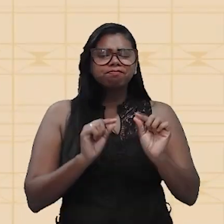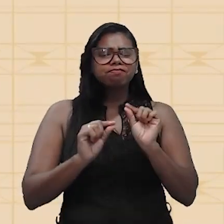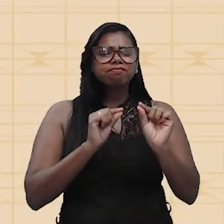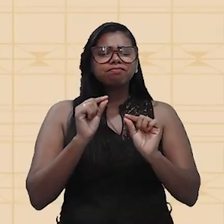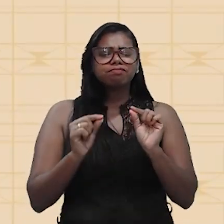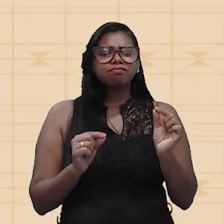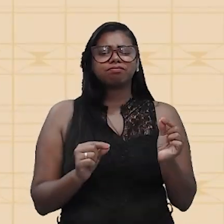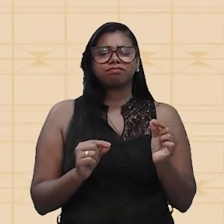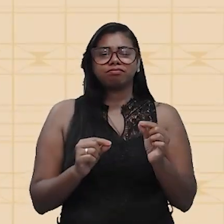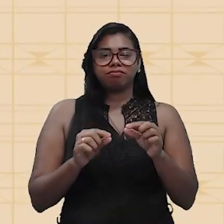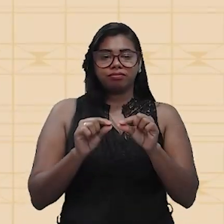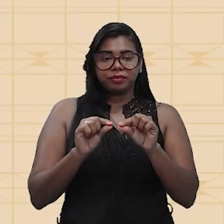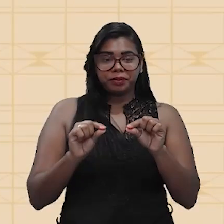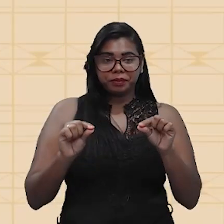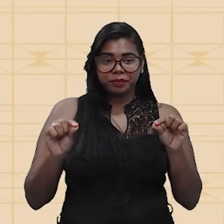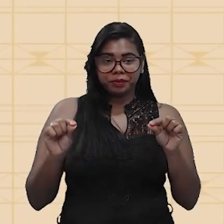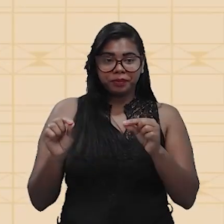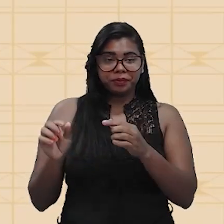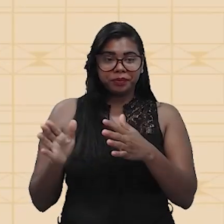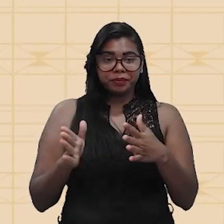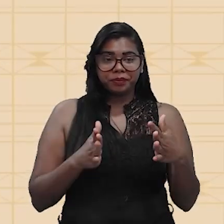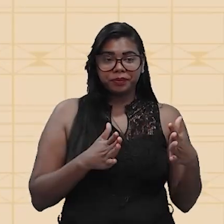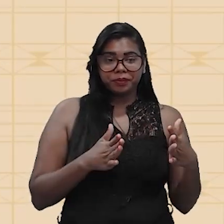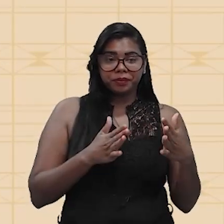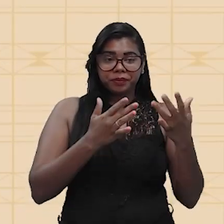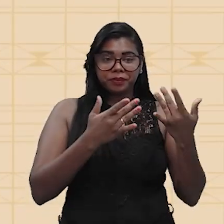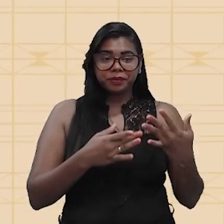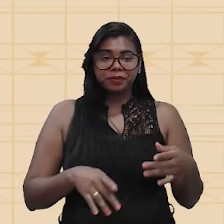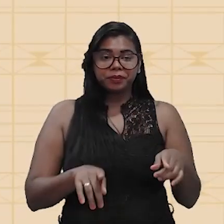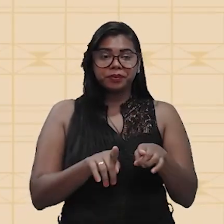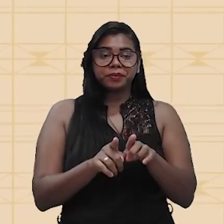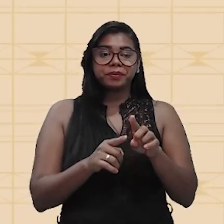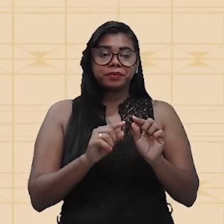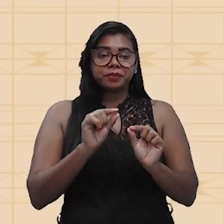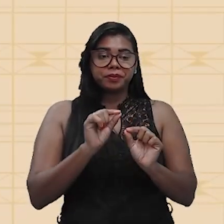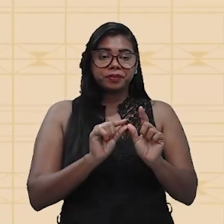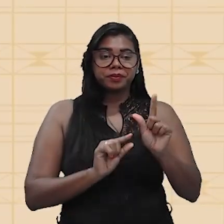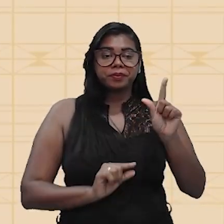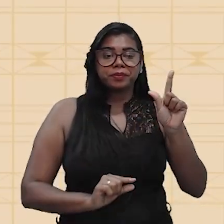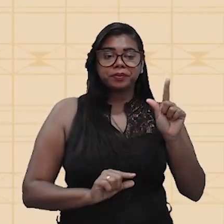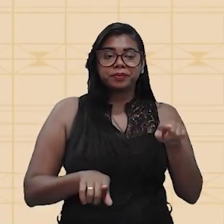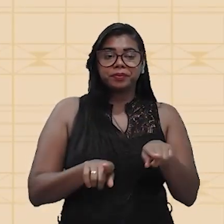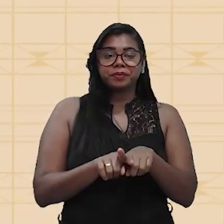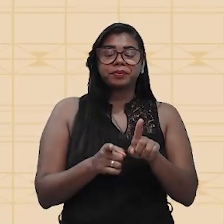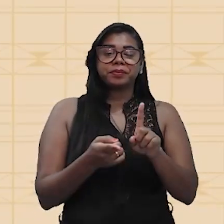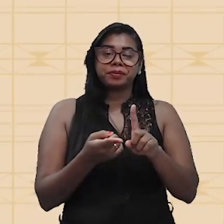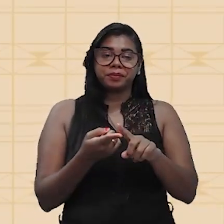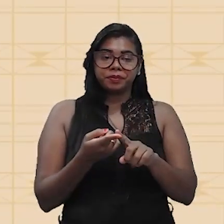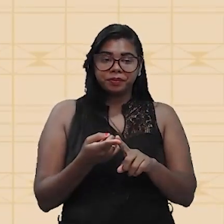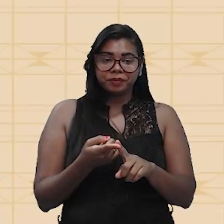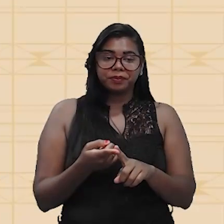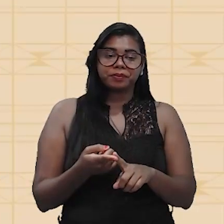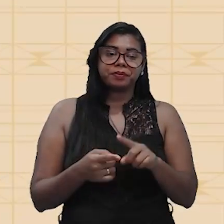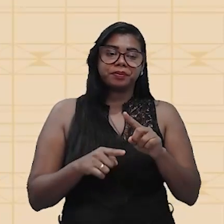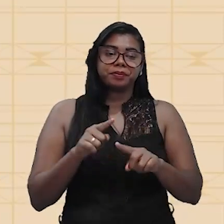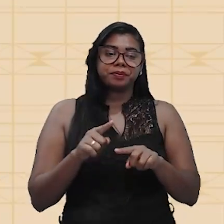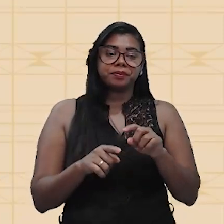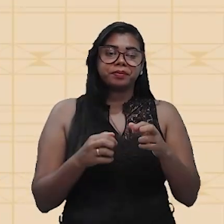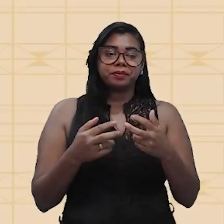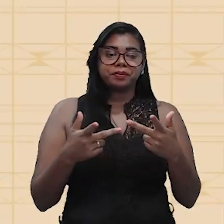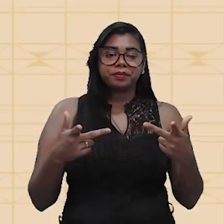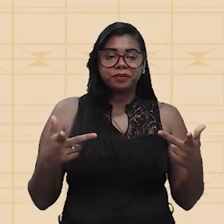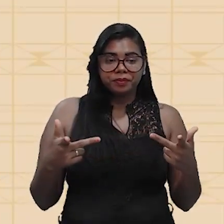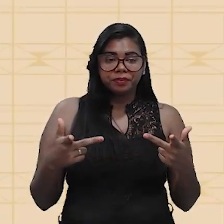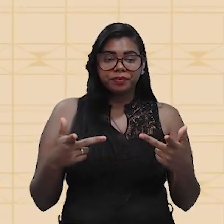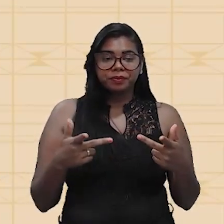em série, a gente está fazendo com que haja um aumento da eficiência do equipamento, porém a durabilidade dele vai